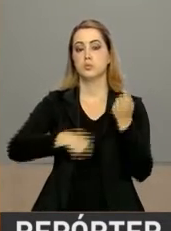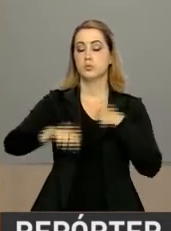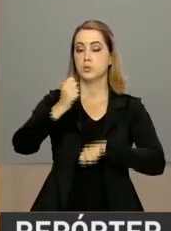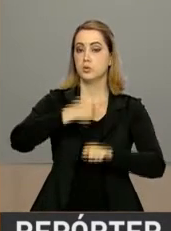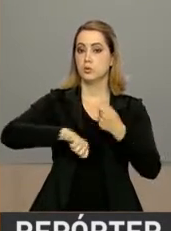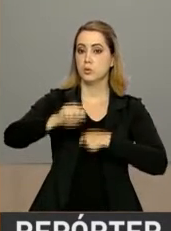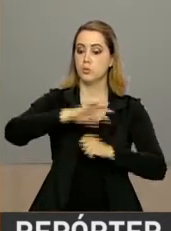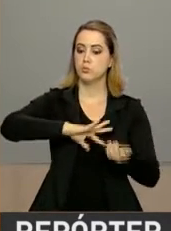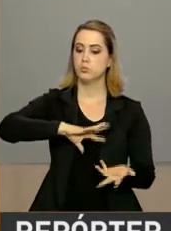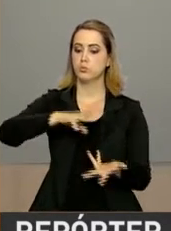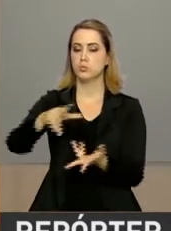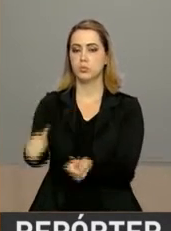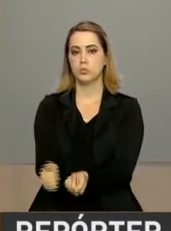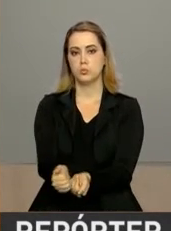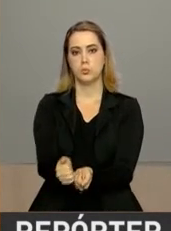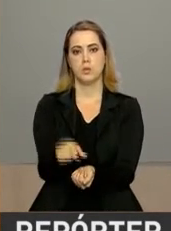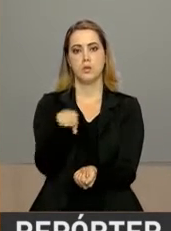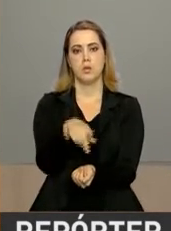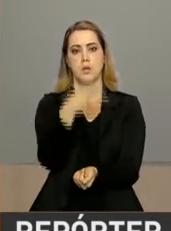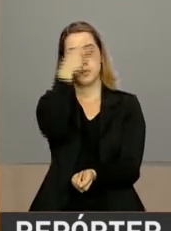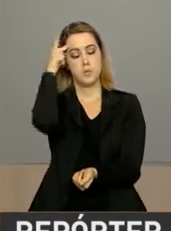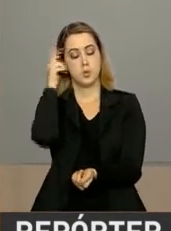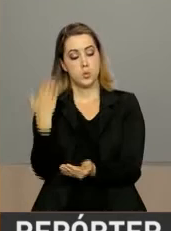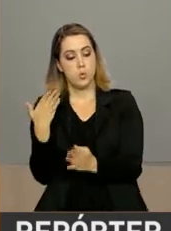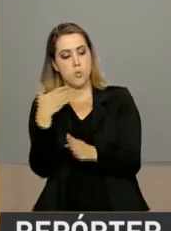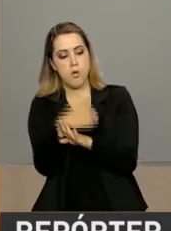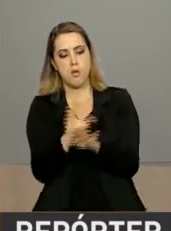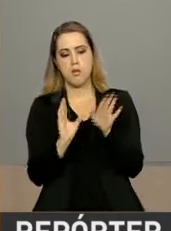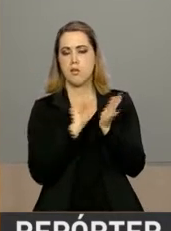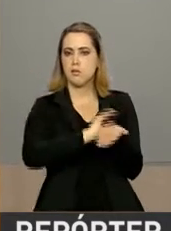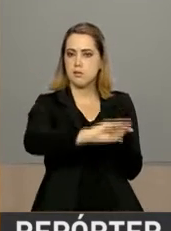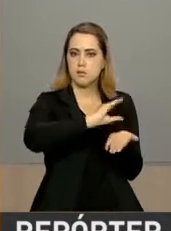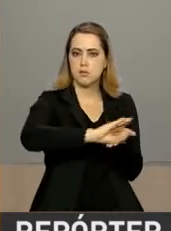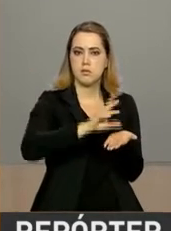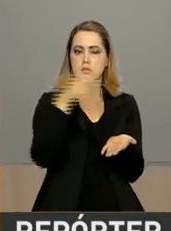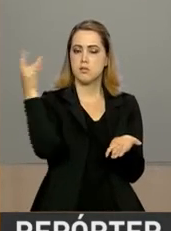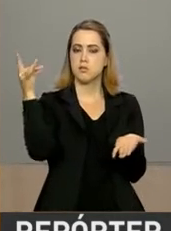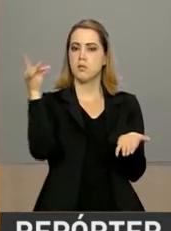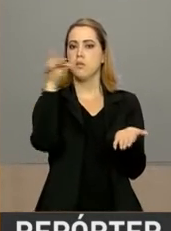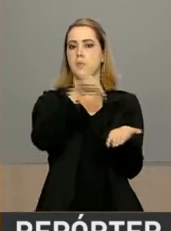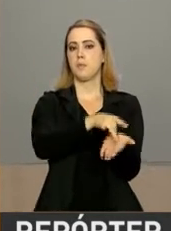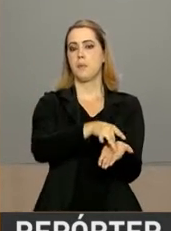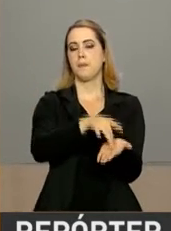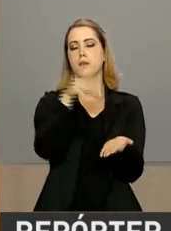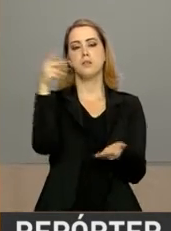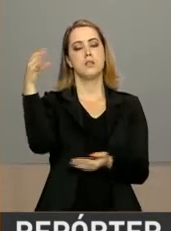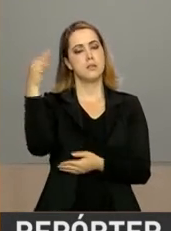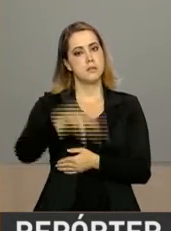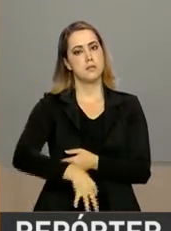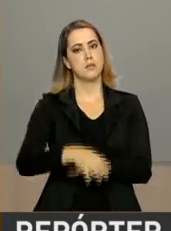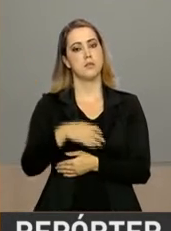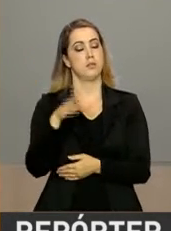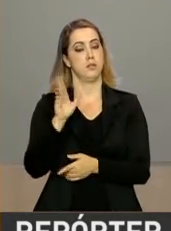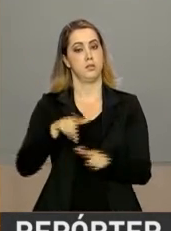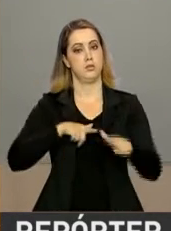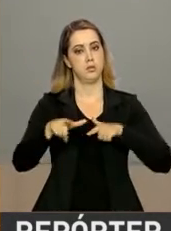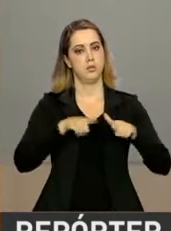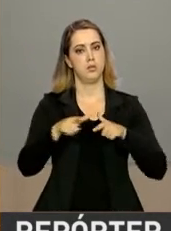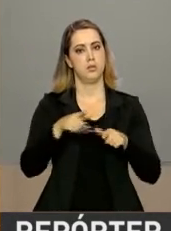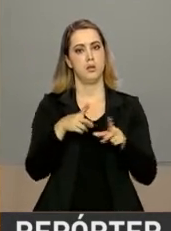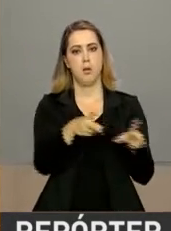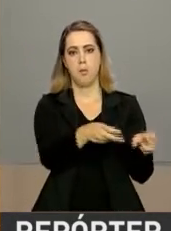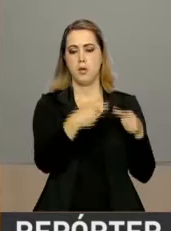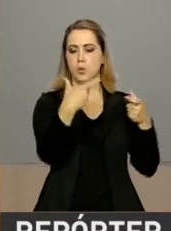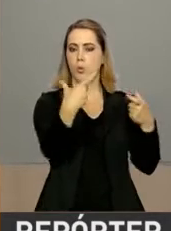portanto quem lá foi o investimento que era a certeza que opera em um ambiente previsível